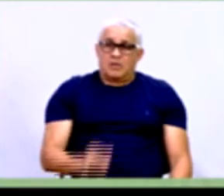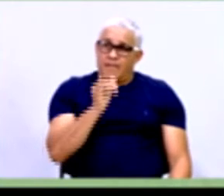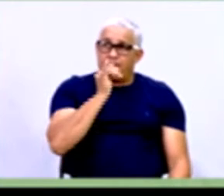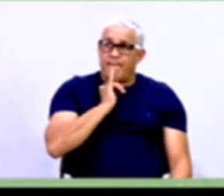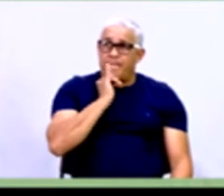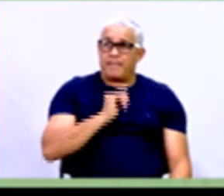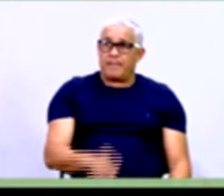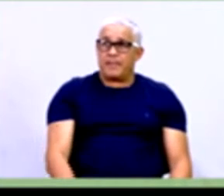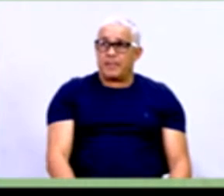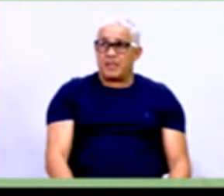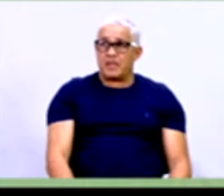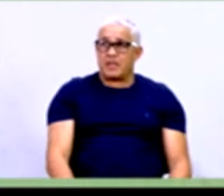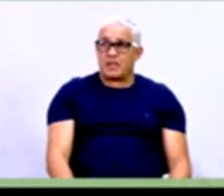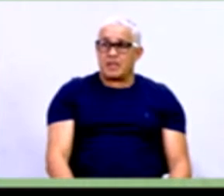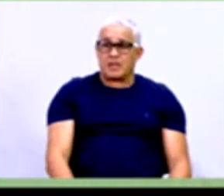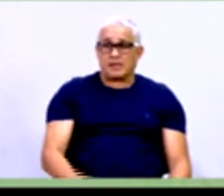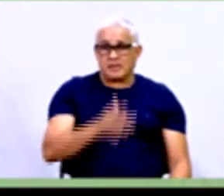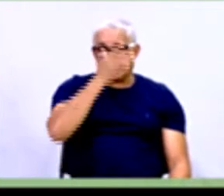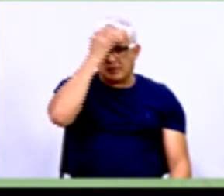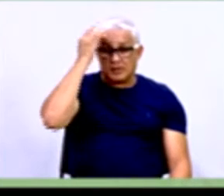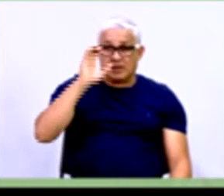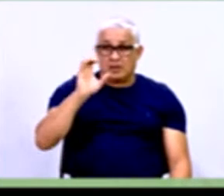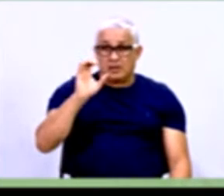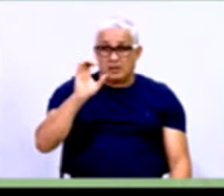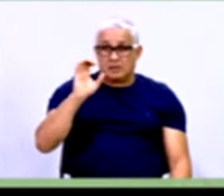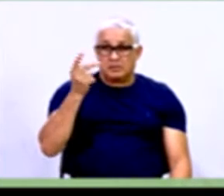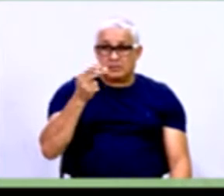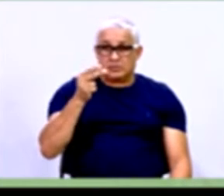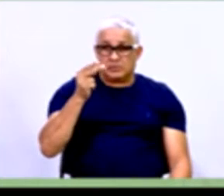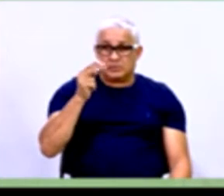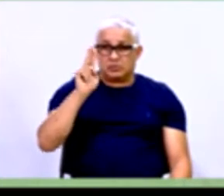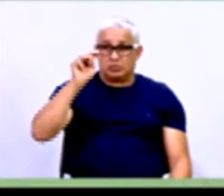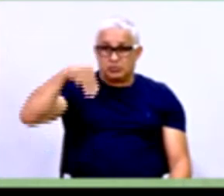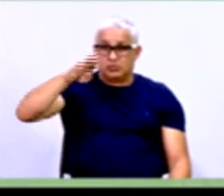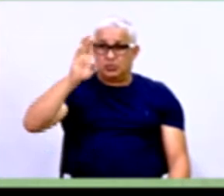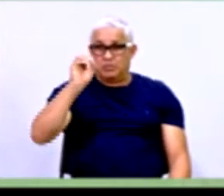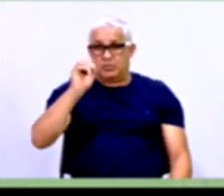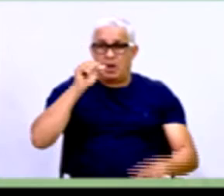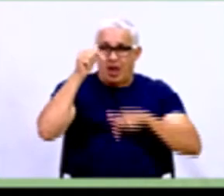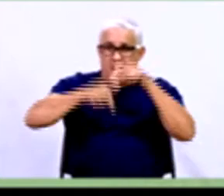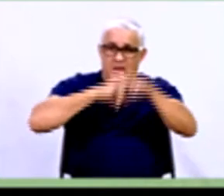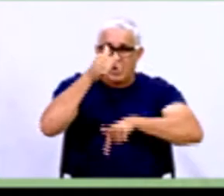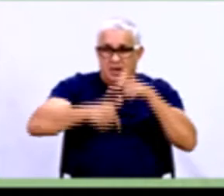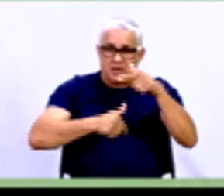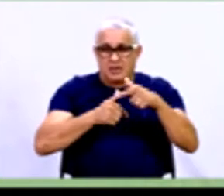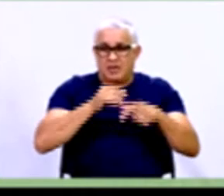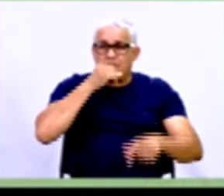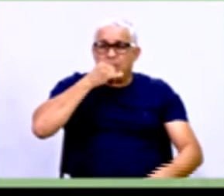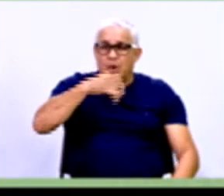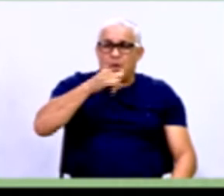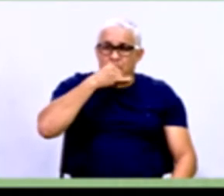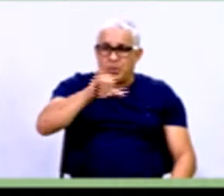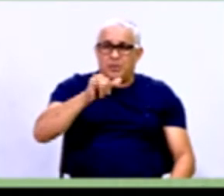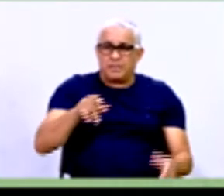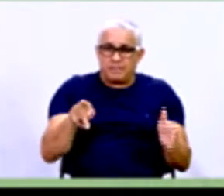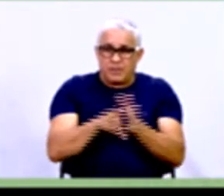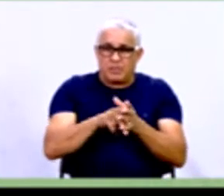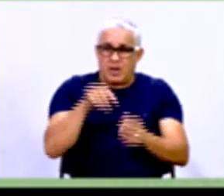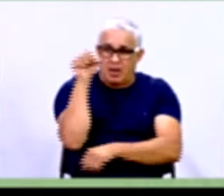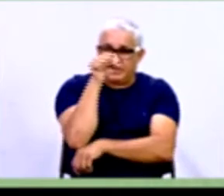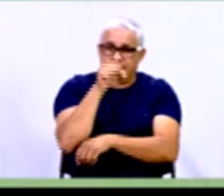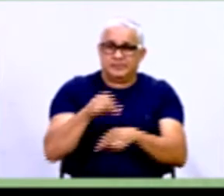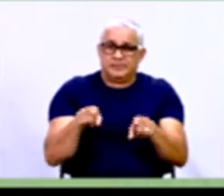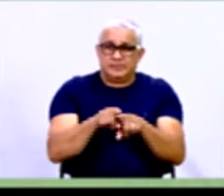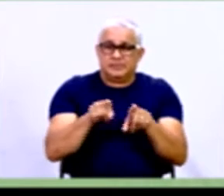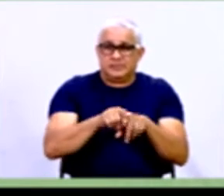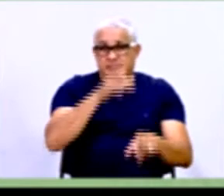primeiro? Uma pessoa que sofreu intoxicação por chumbo, ele trabalha numa montadora de bateria automotiva. Ou